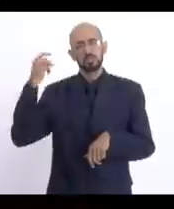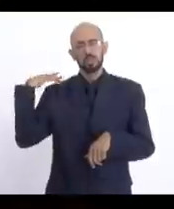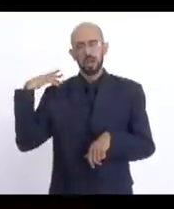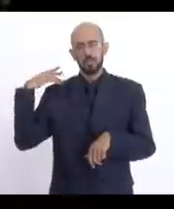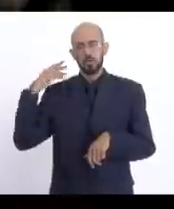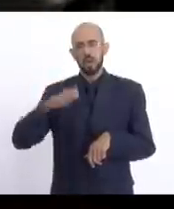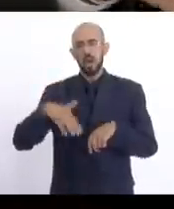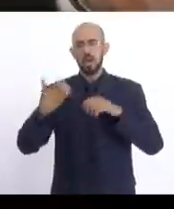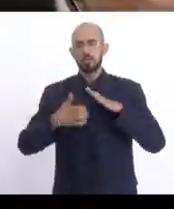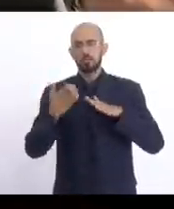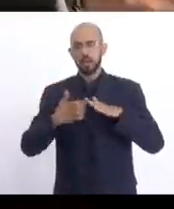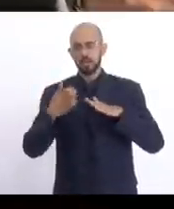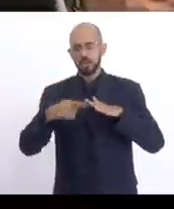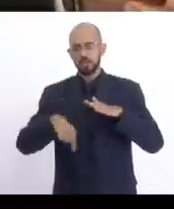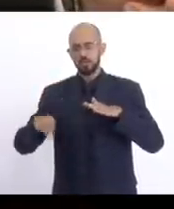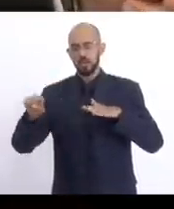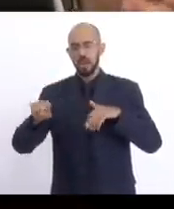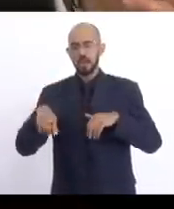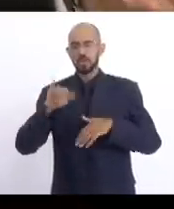empresa vai no INEA,